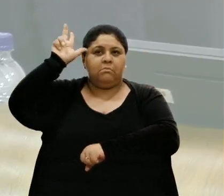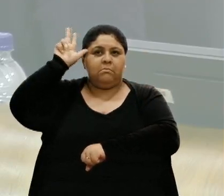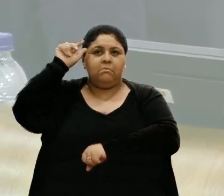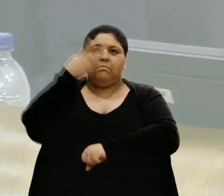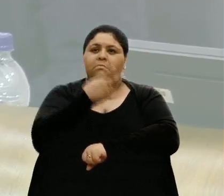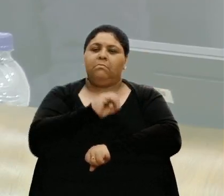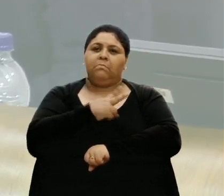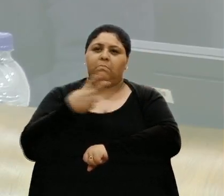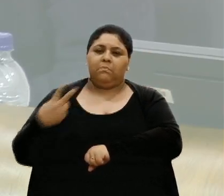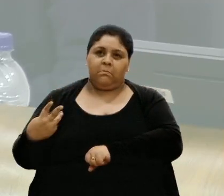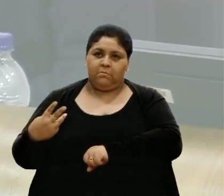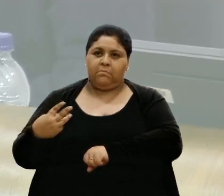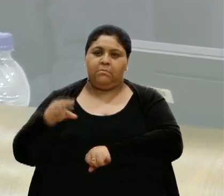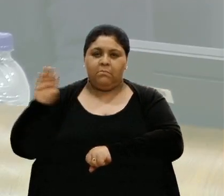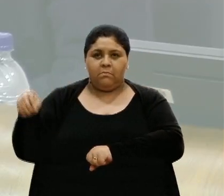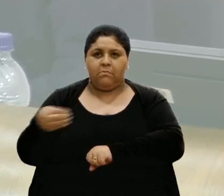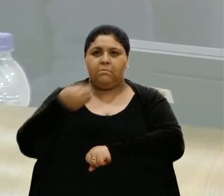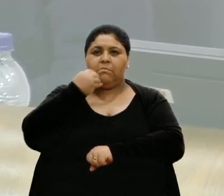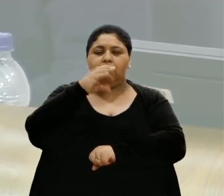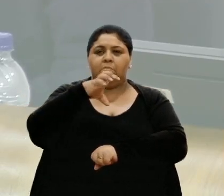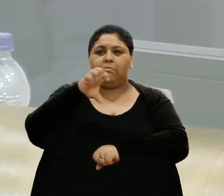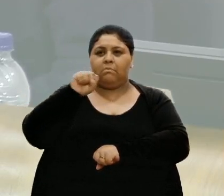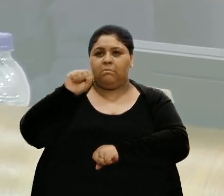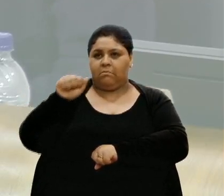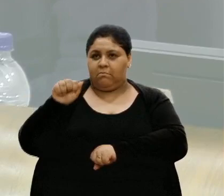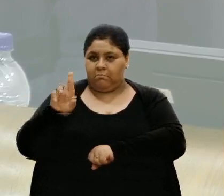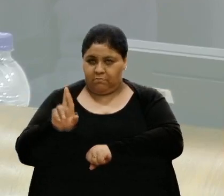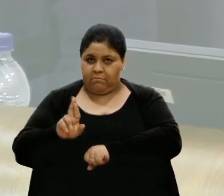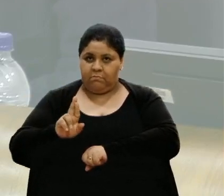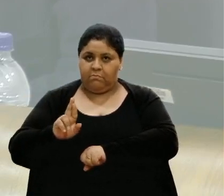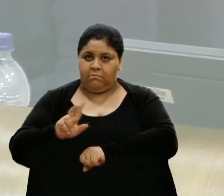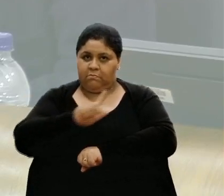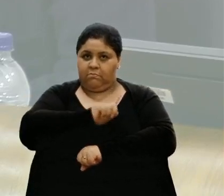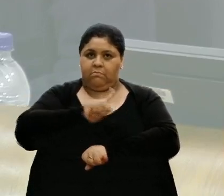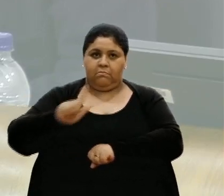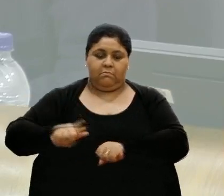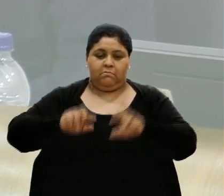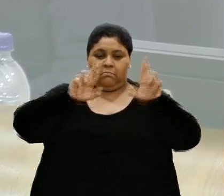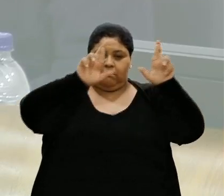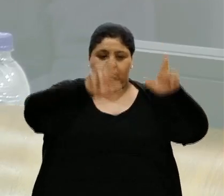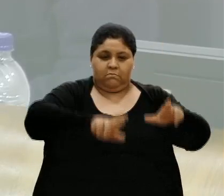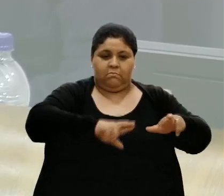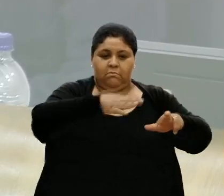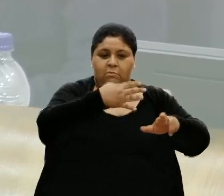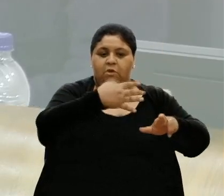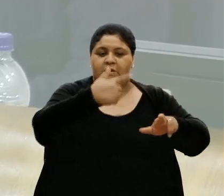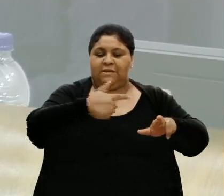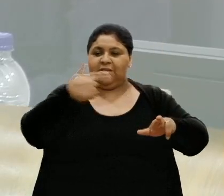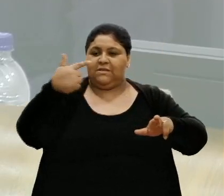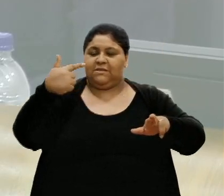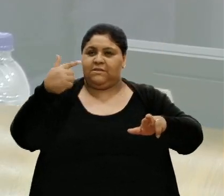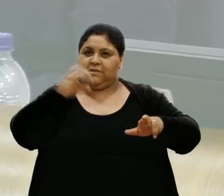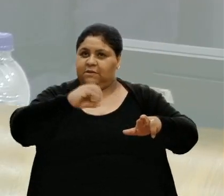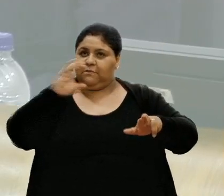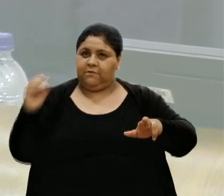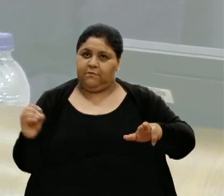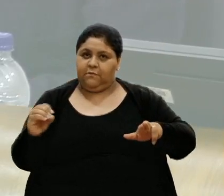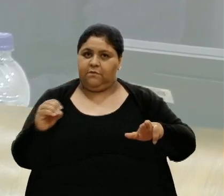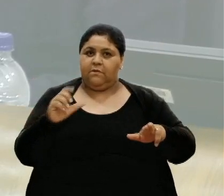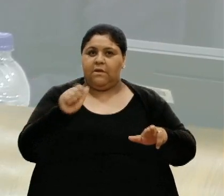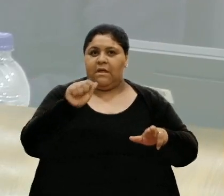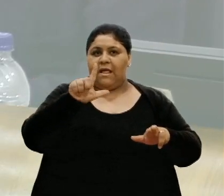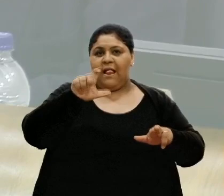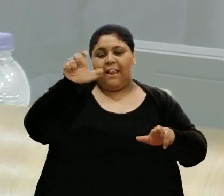Na oportunidade, o senhor César Zavistanovics, governador da região 4700, ou o senhor Aleandro